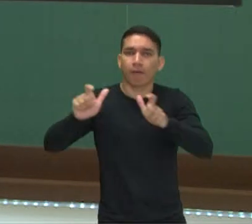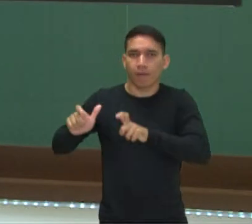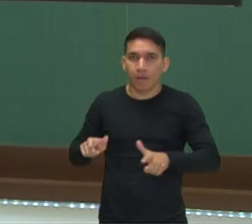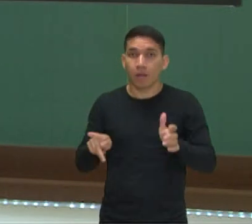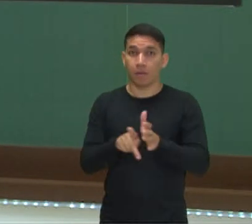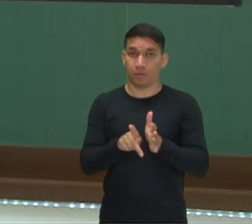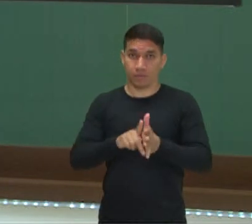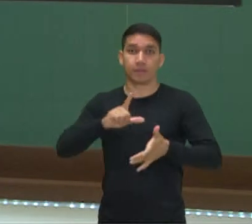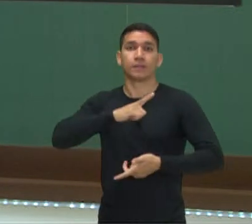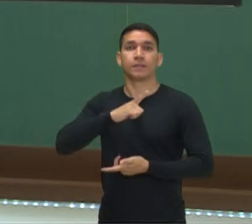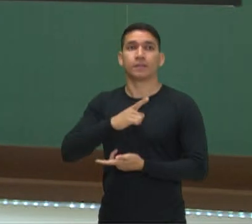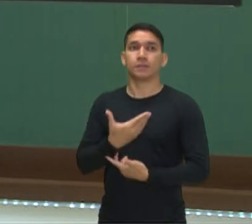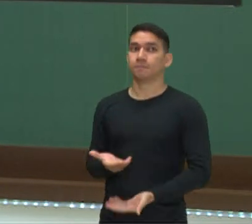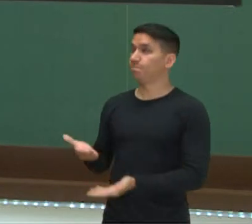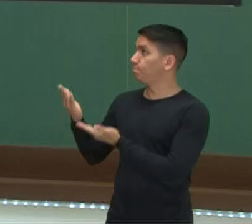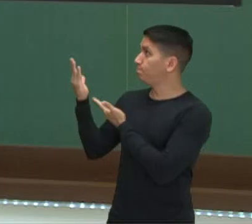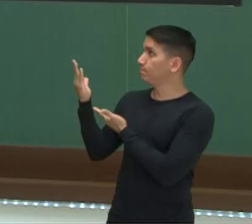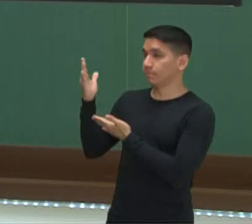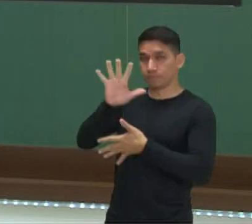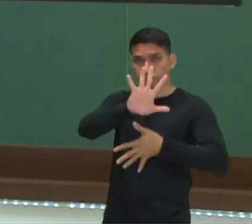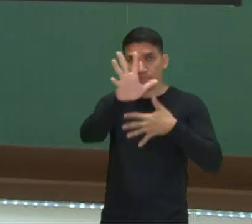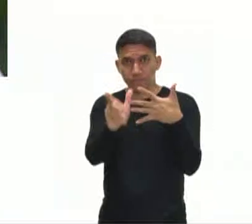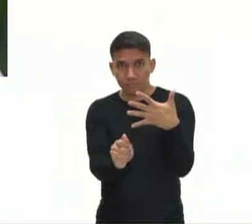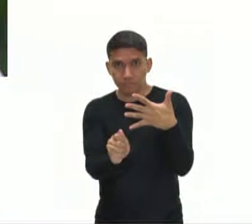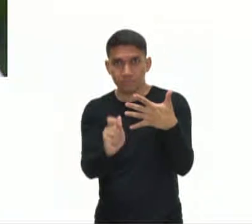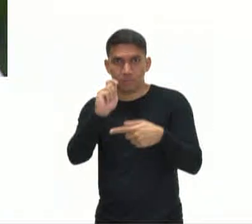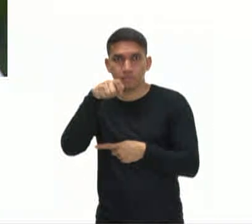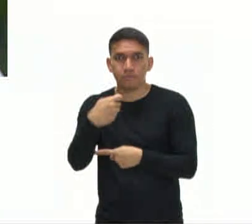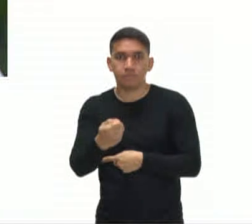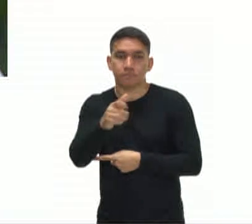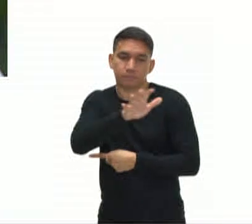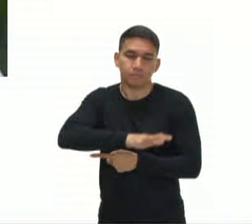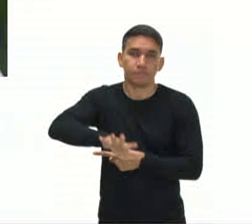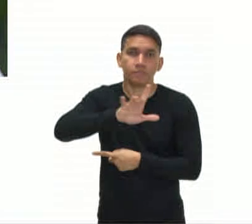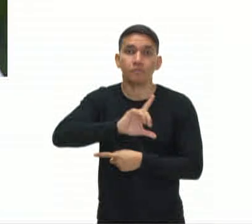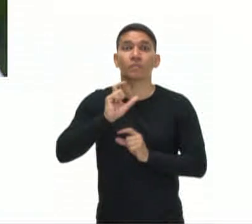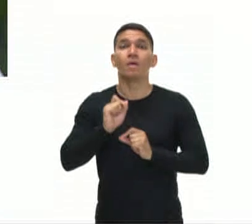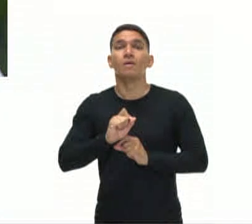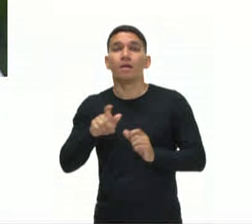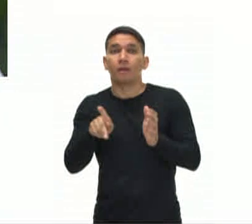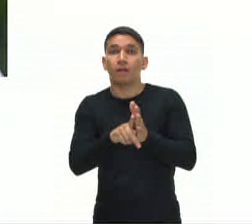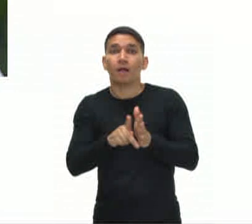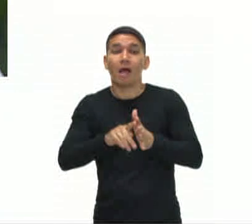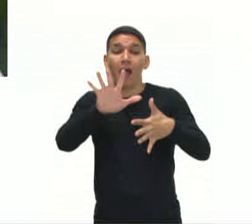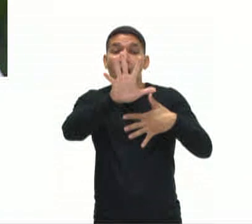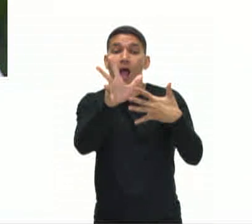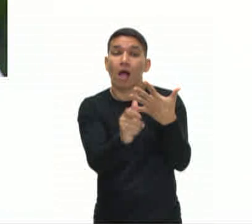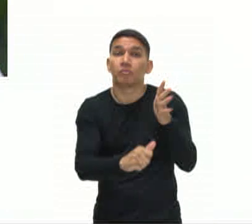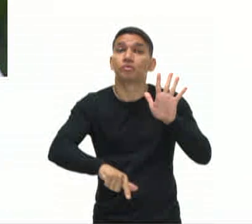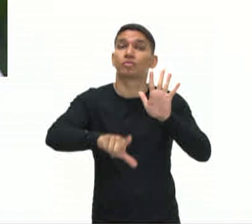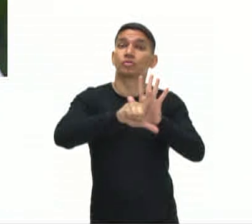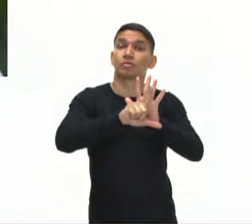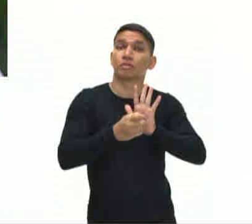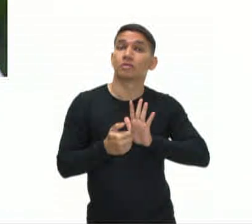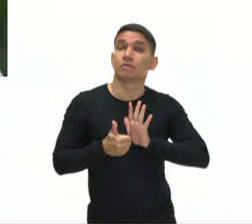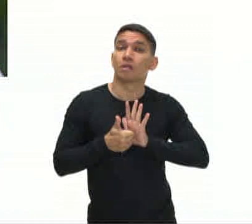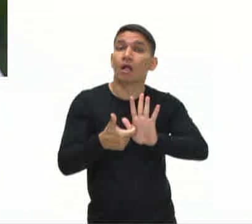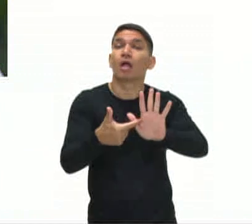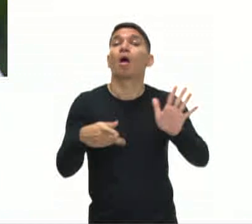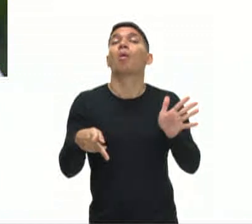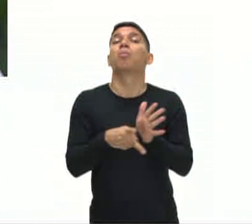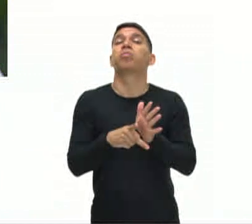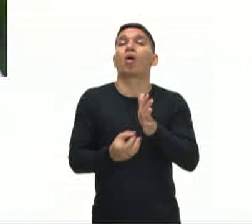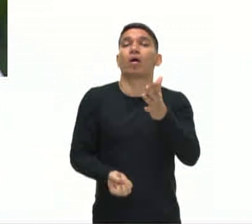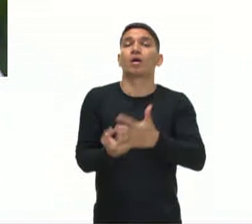na região norte, a floresta amazônica. É a área conhecida como Amazônia Legal, criada pelo governo